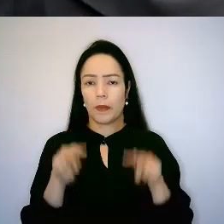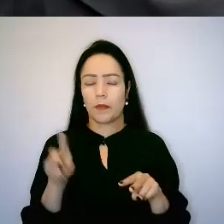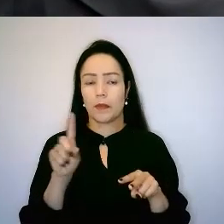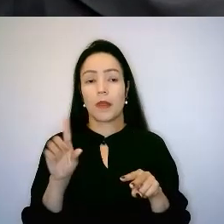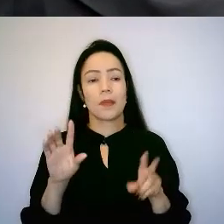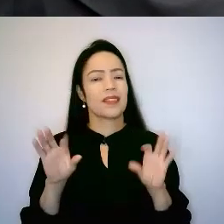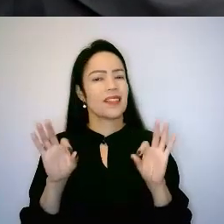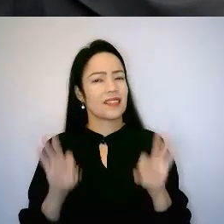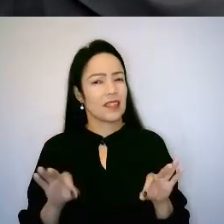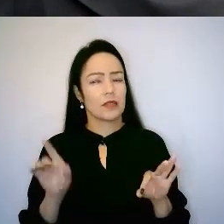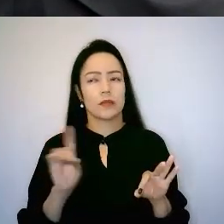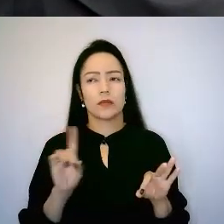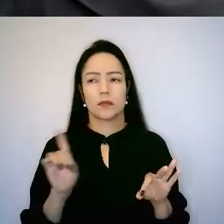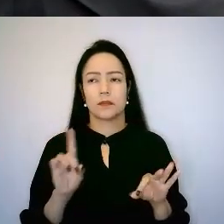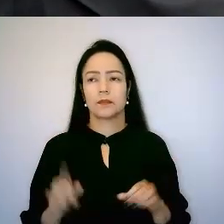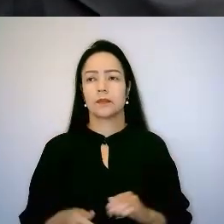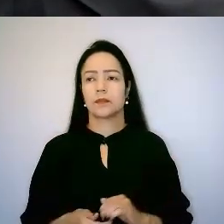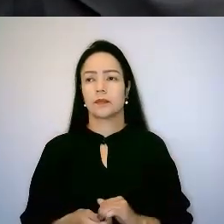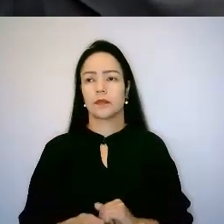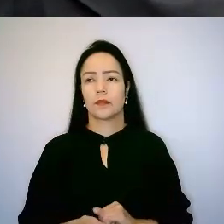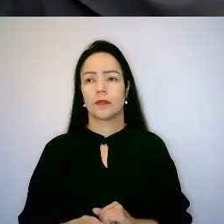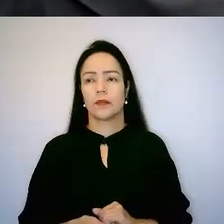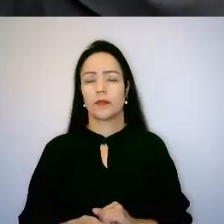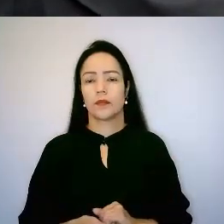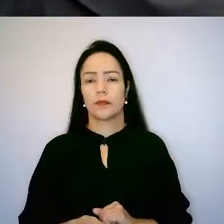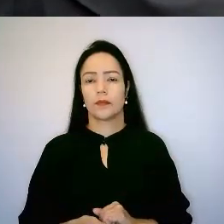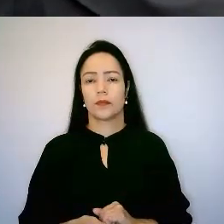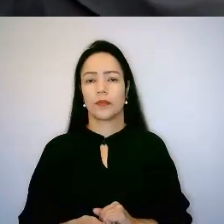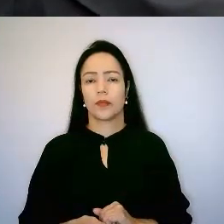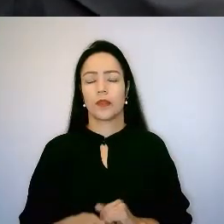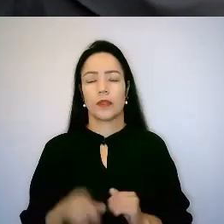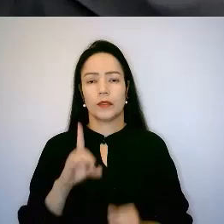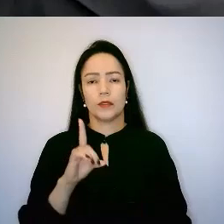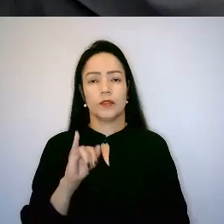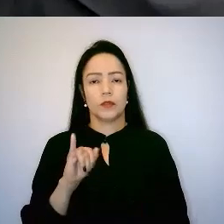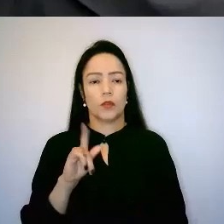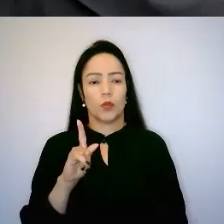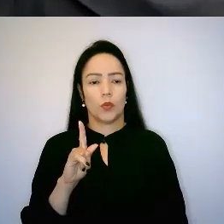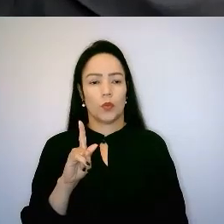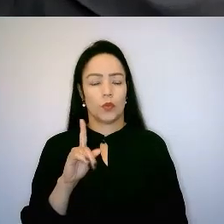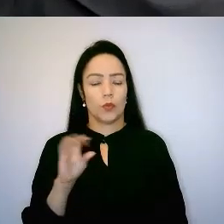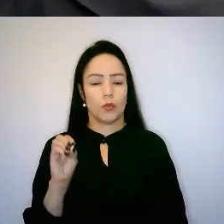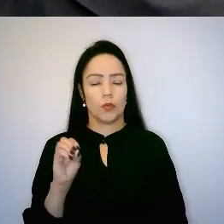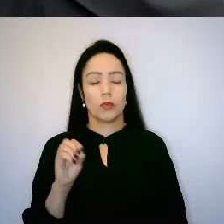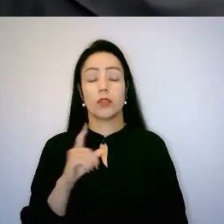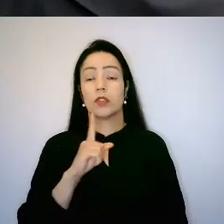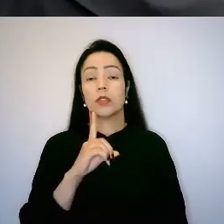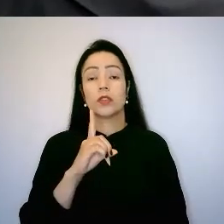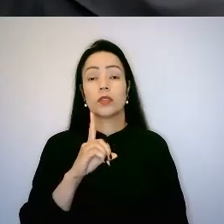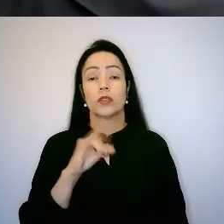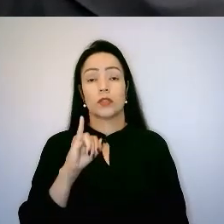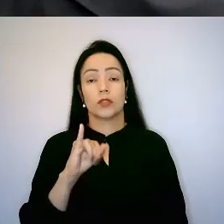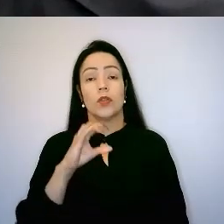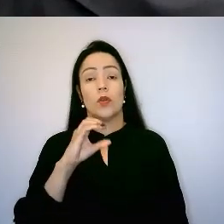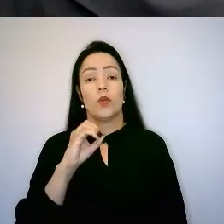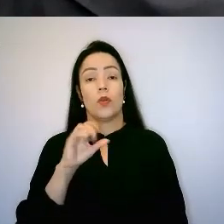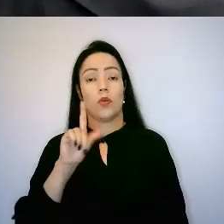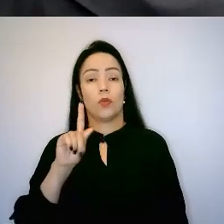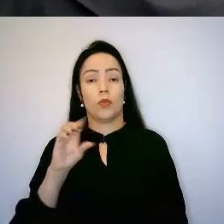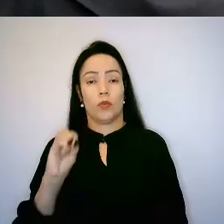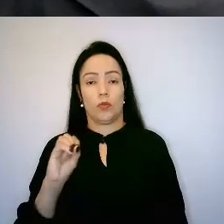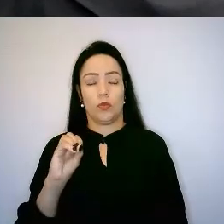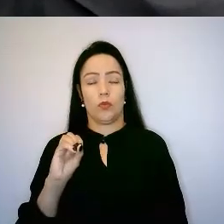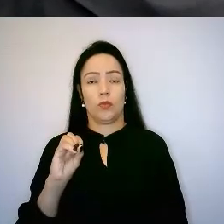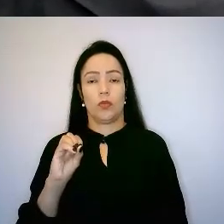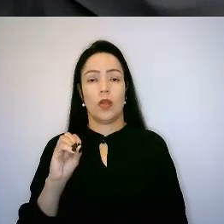e Como disse Dr Diogo ainda Tribuna não foi feito a perícia na